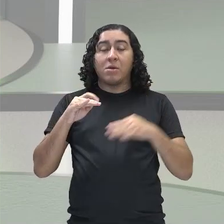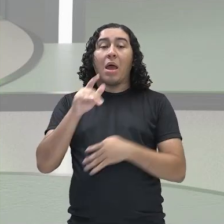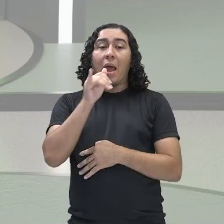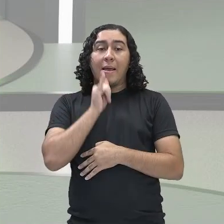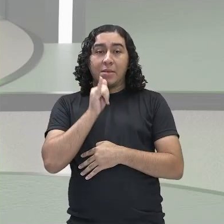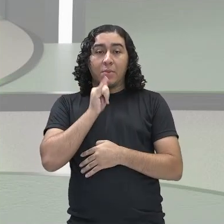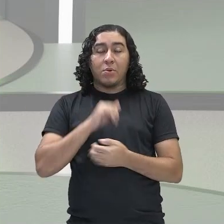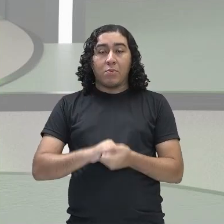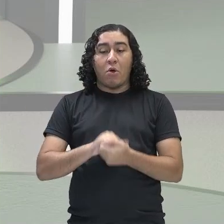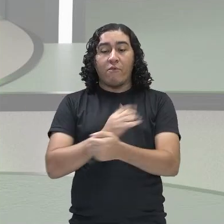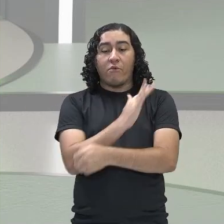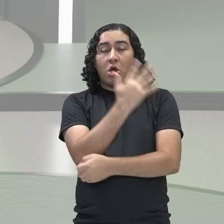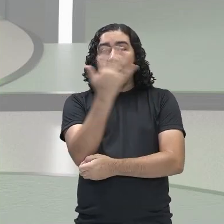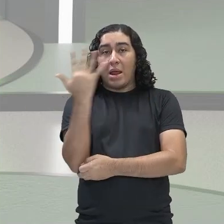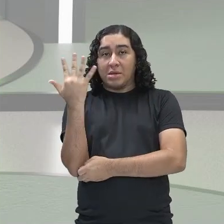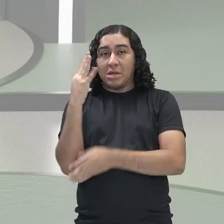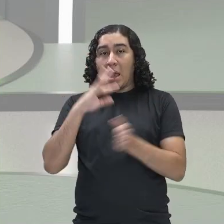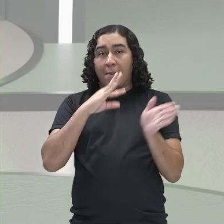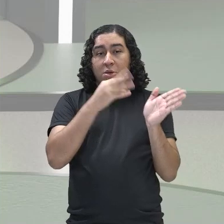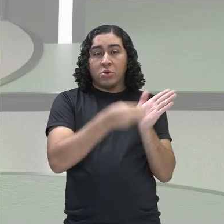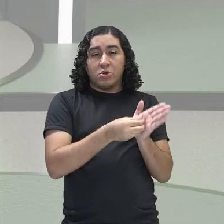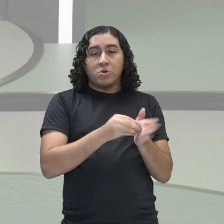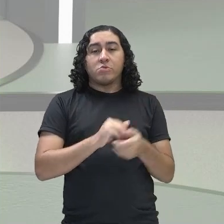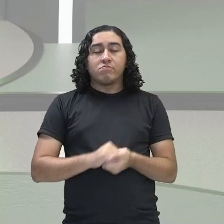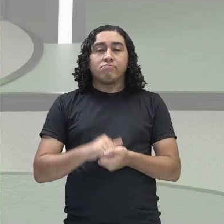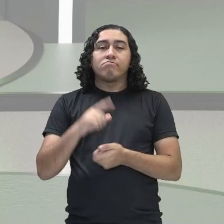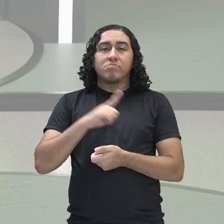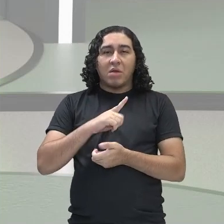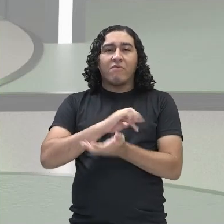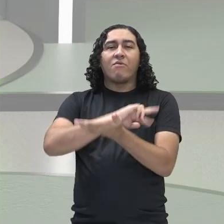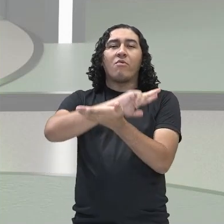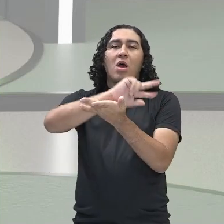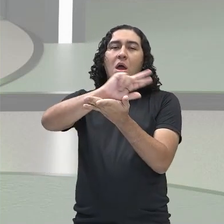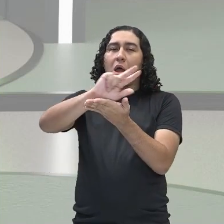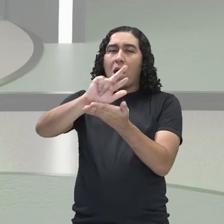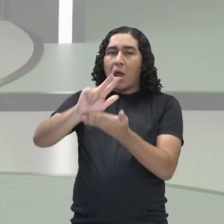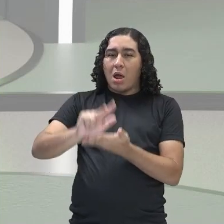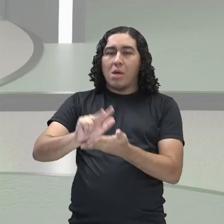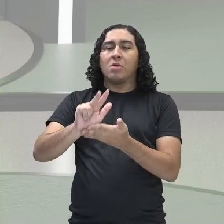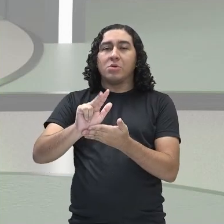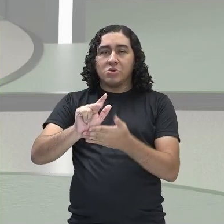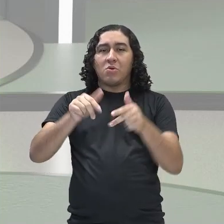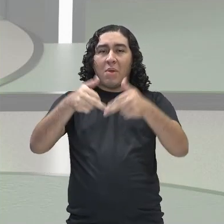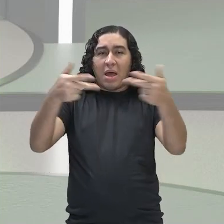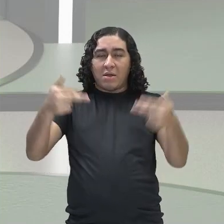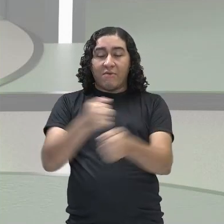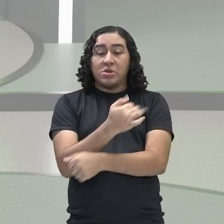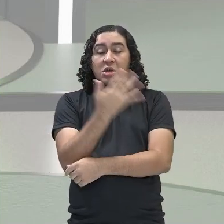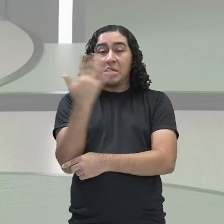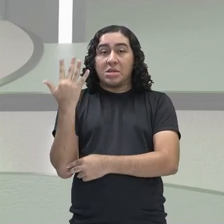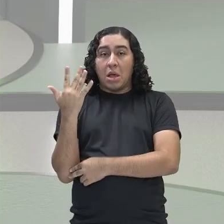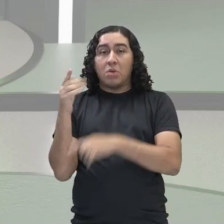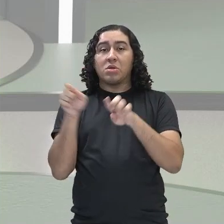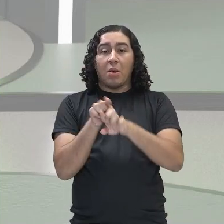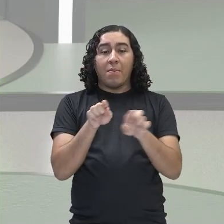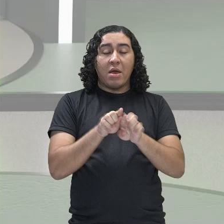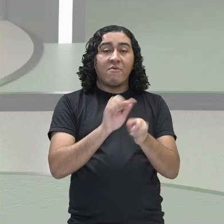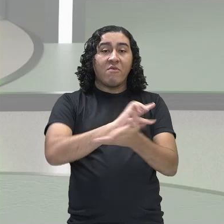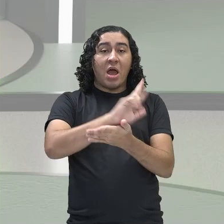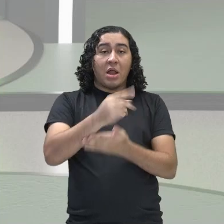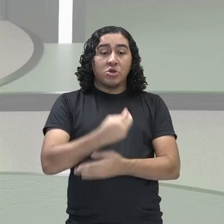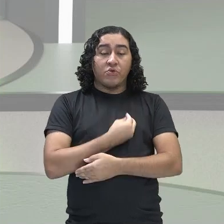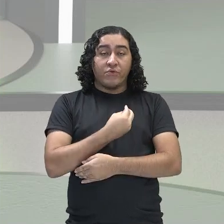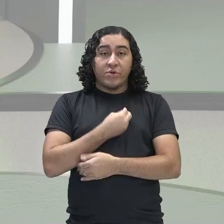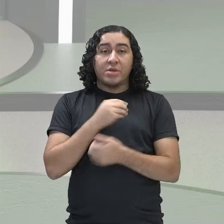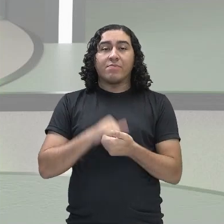a Floresta Amazônica, que é rica em vegetação, é rica em biodiversidade, e é importante a gente